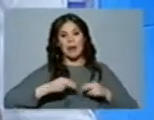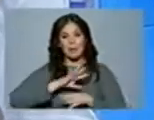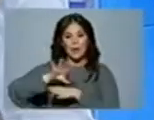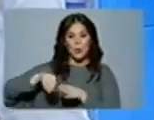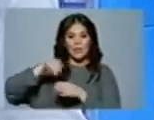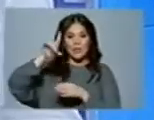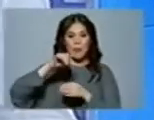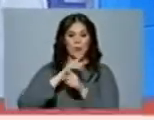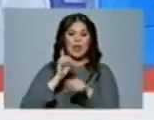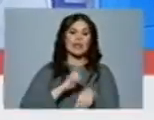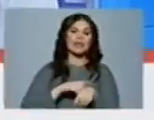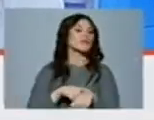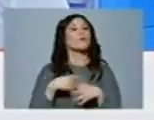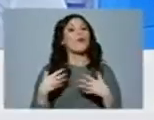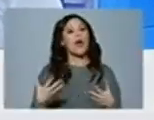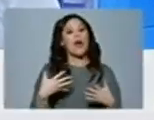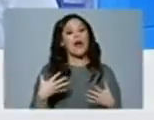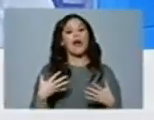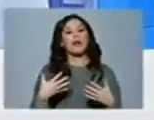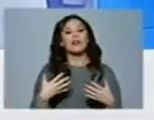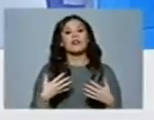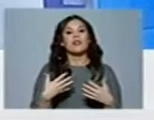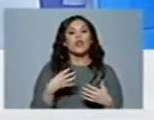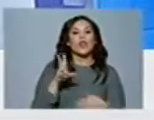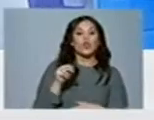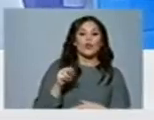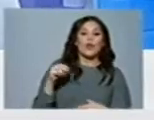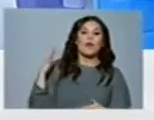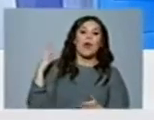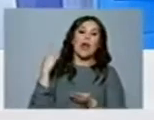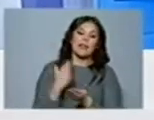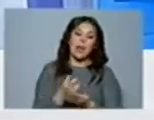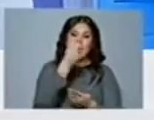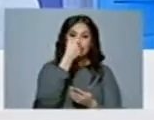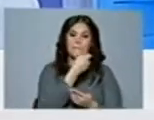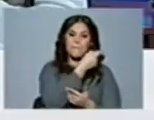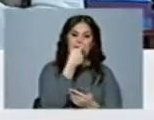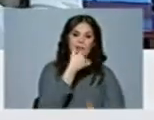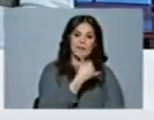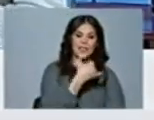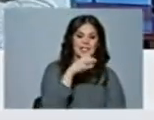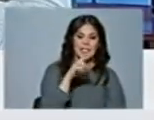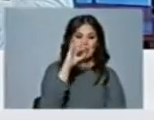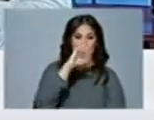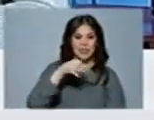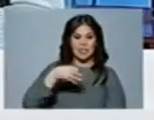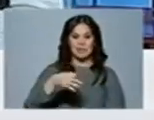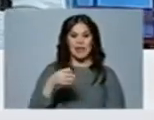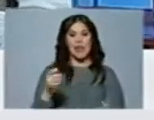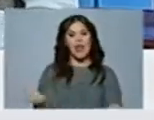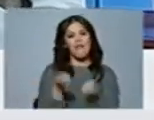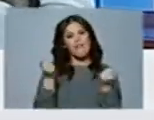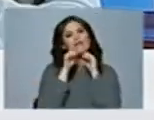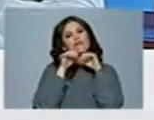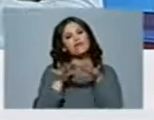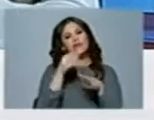uma época sazonal que vai desde novembro até maio. De 26 fins de semana a promover a gastronomia